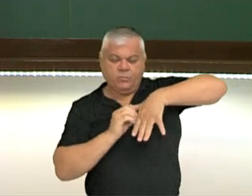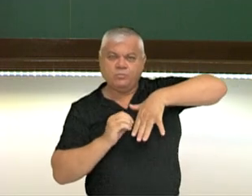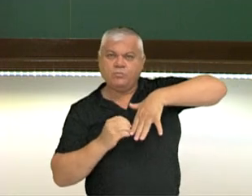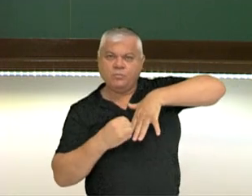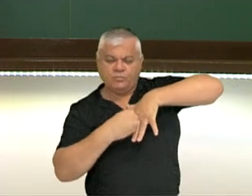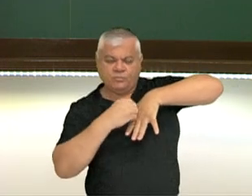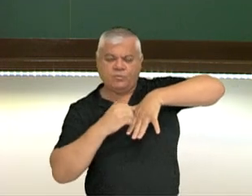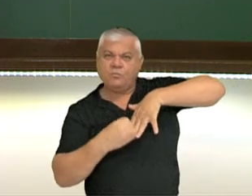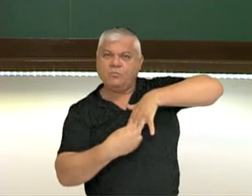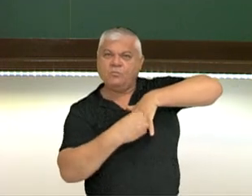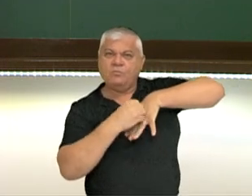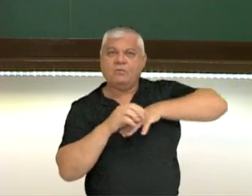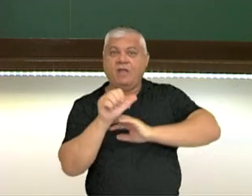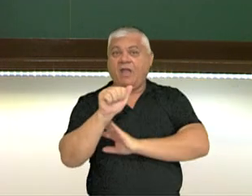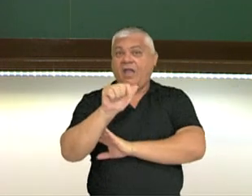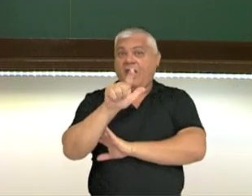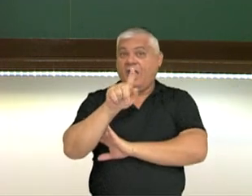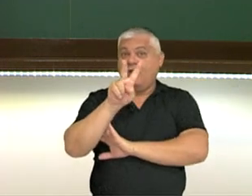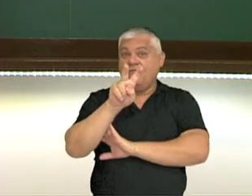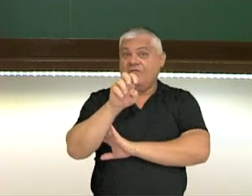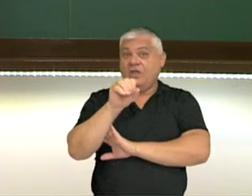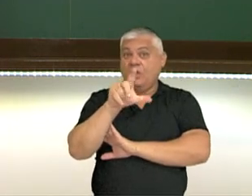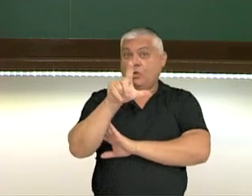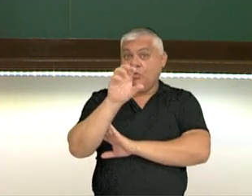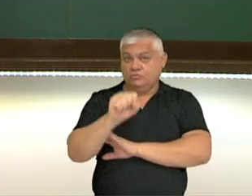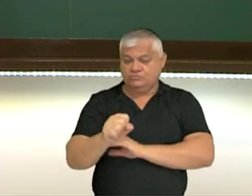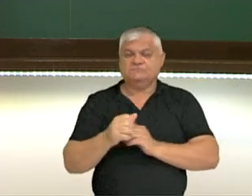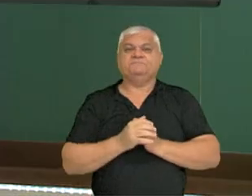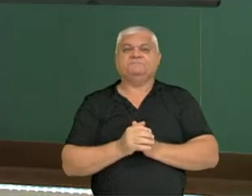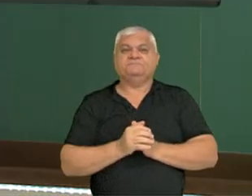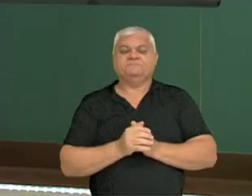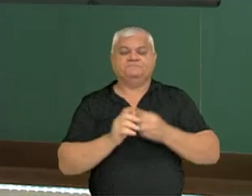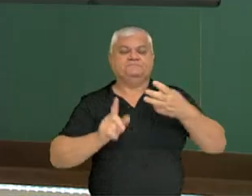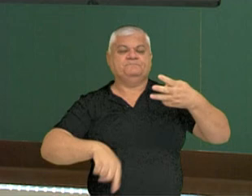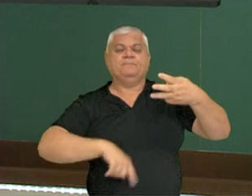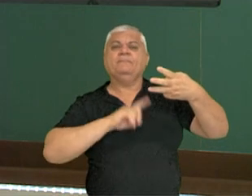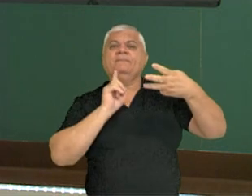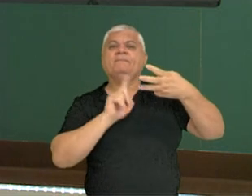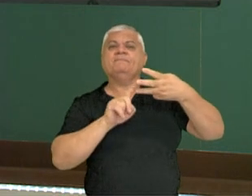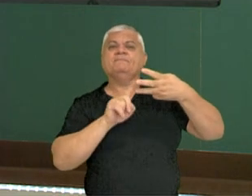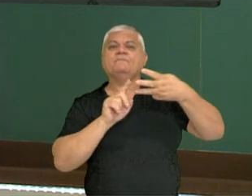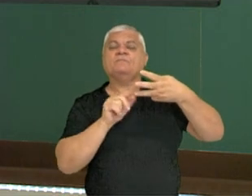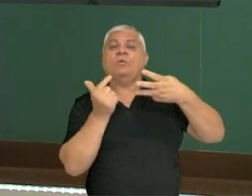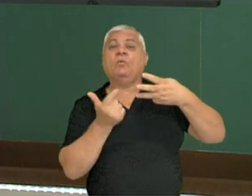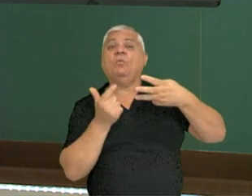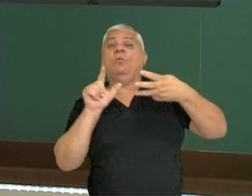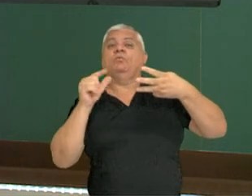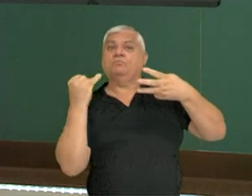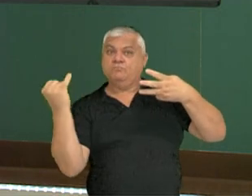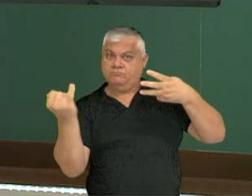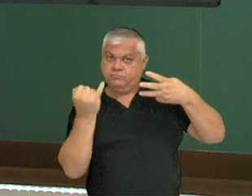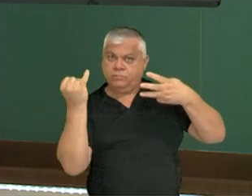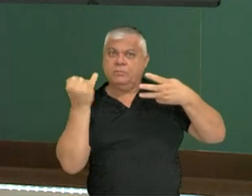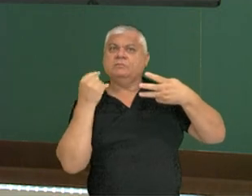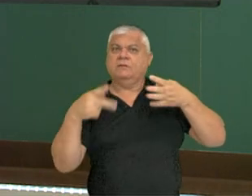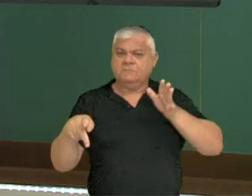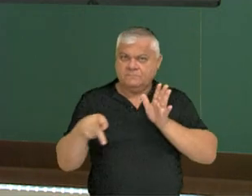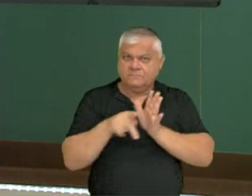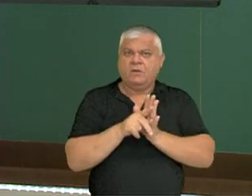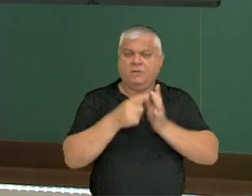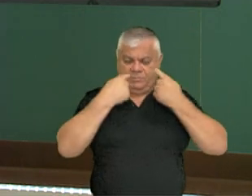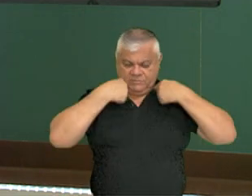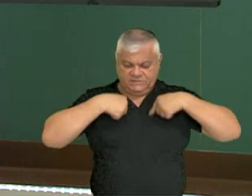elas acontecem. E ainda, uma outra estrutura que também faz parte do nosso